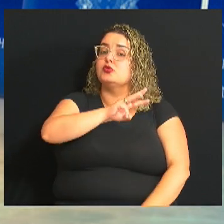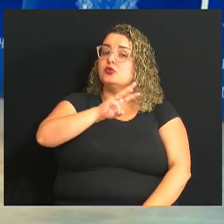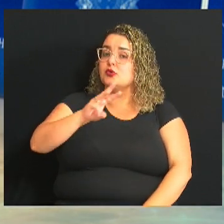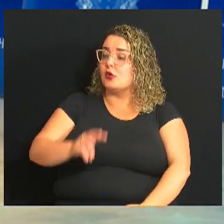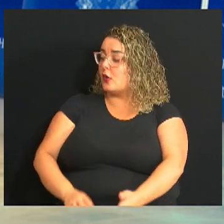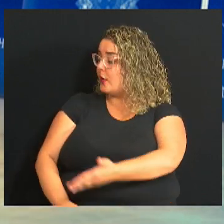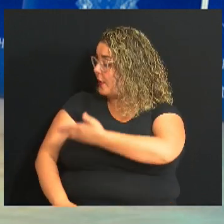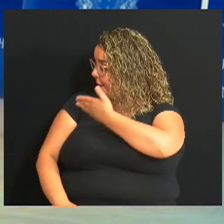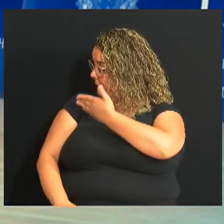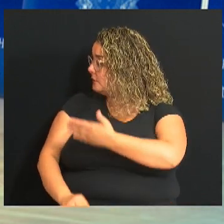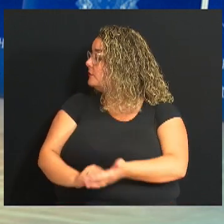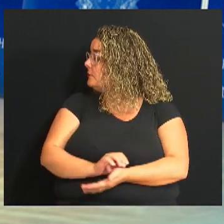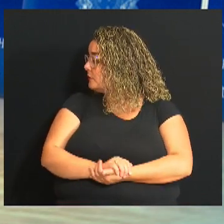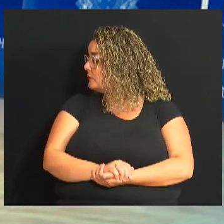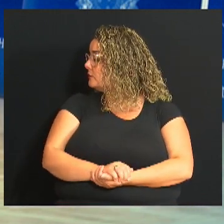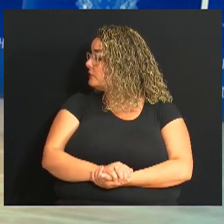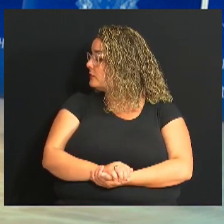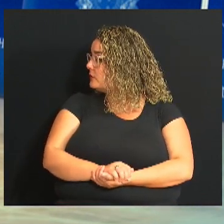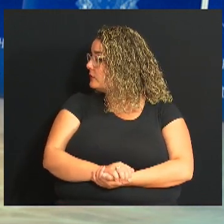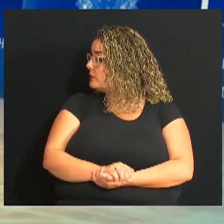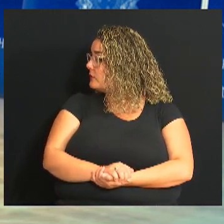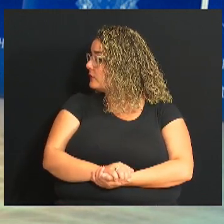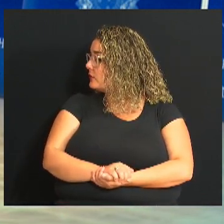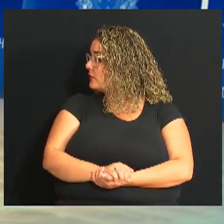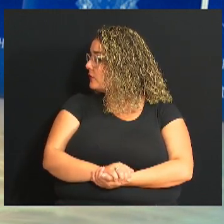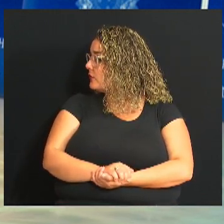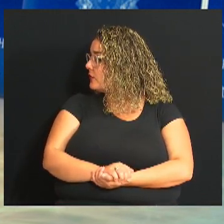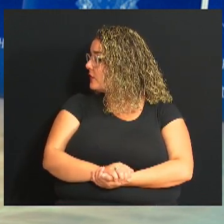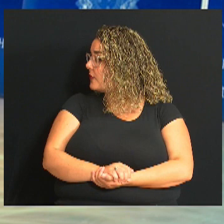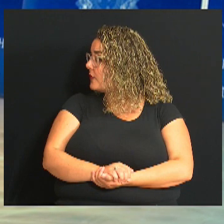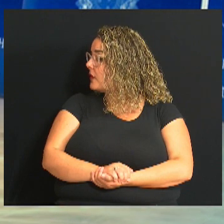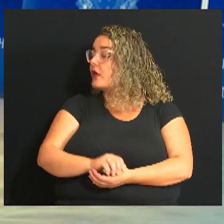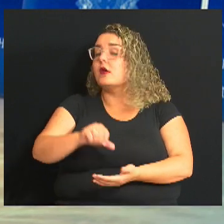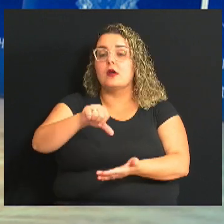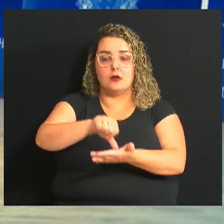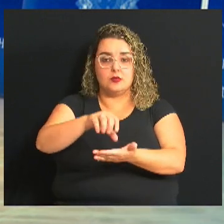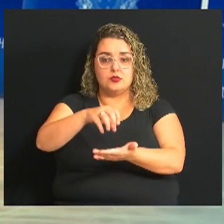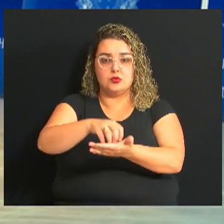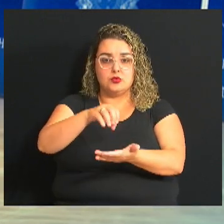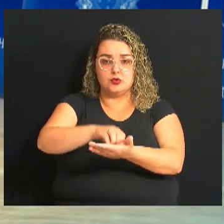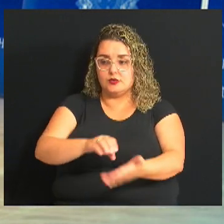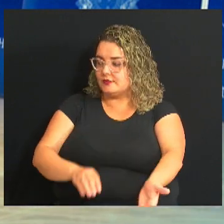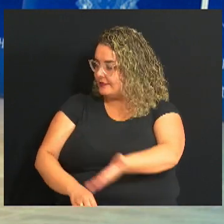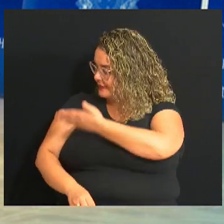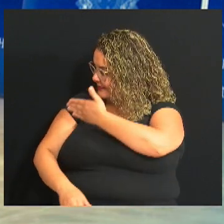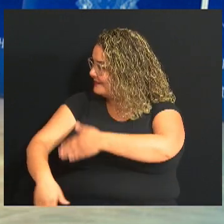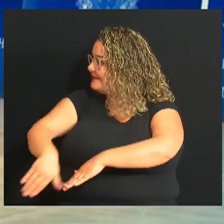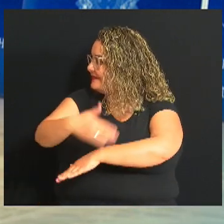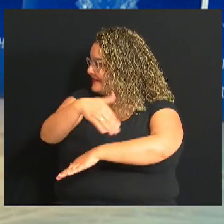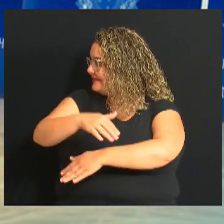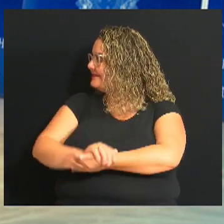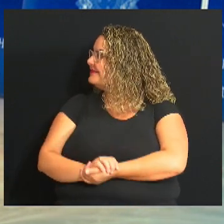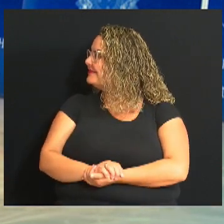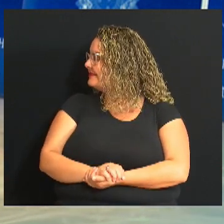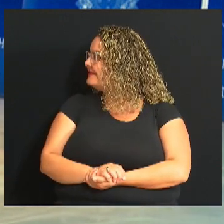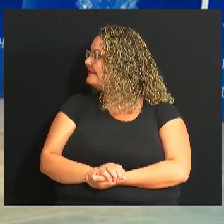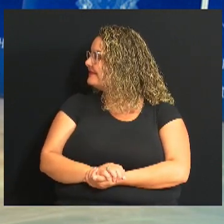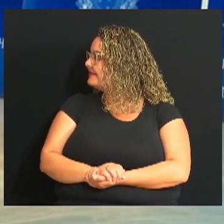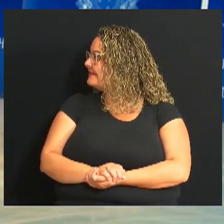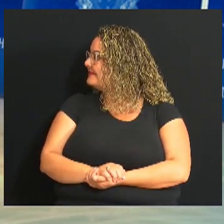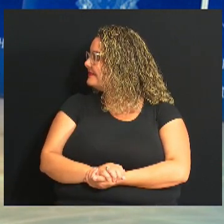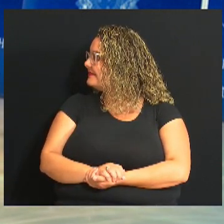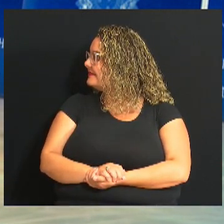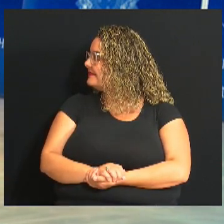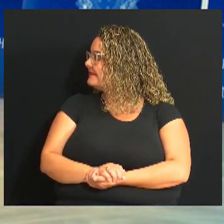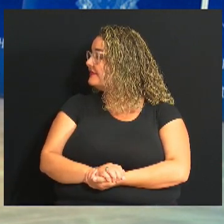cidadão, no endereço que aparece aí no seu vídeo. A unidade do centro fica na Avenida Campos Sales, 427. A